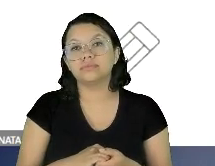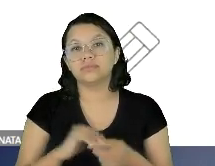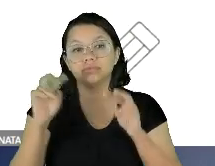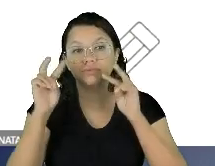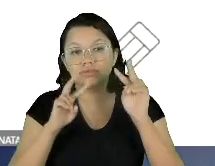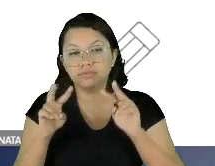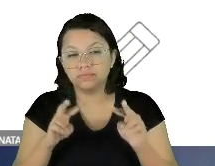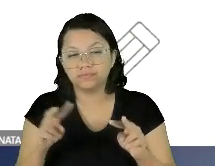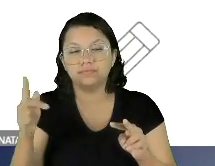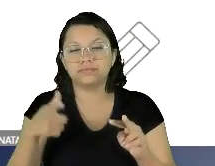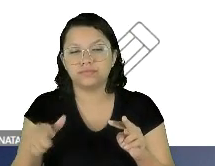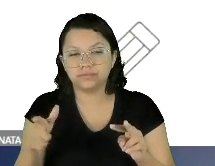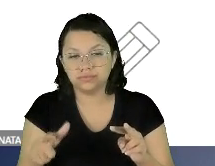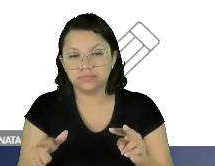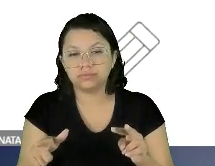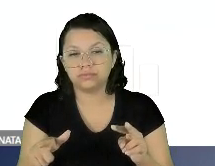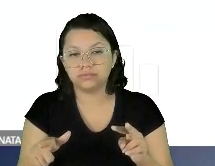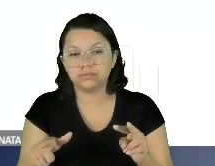rever,